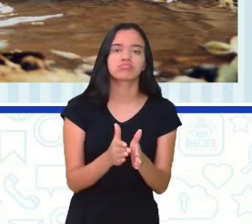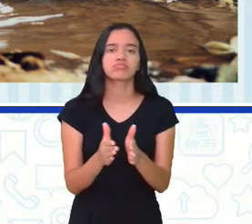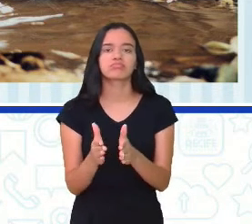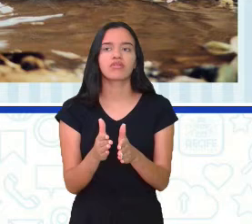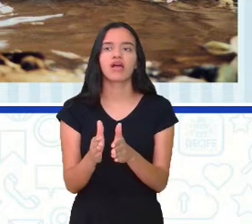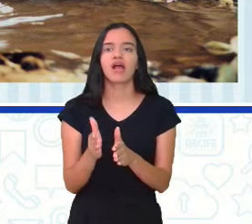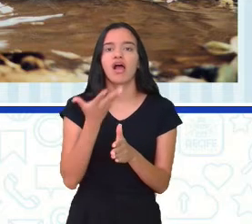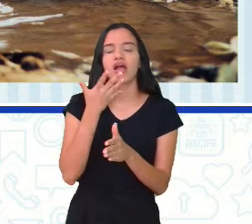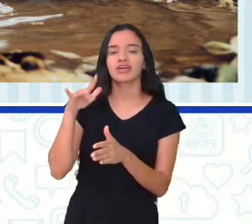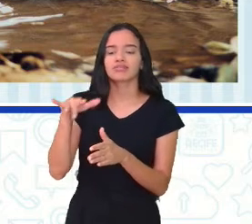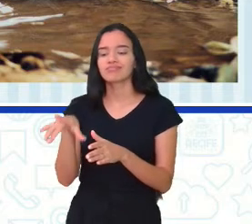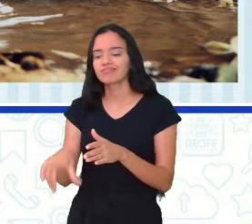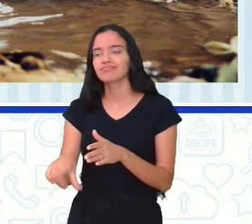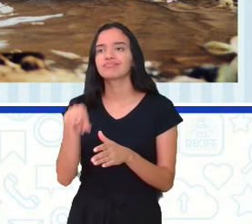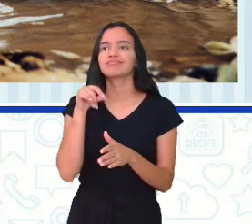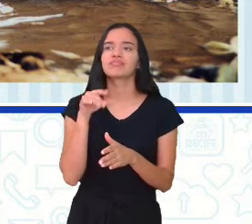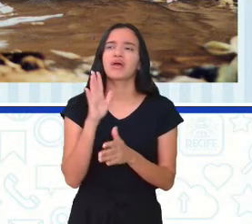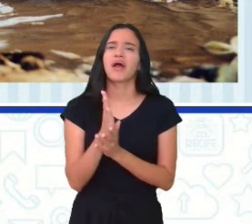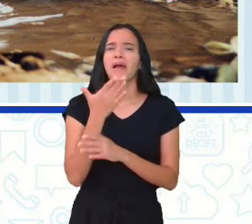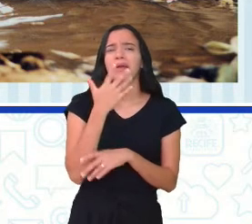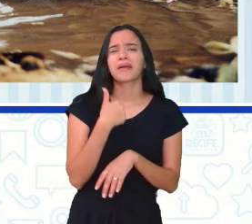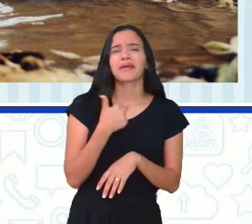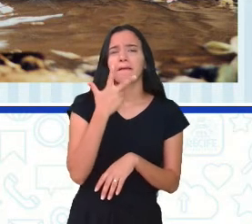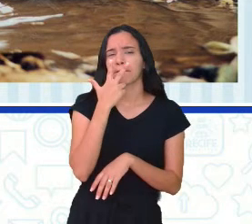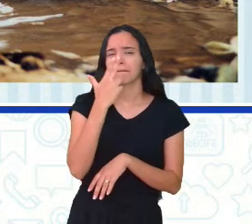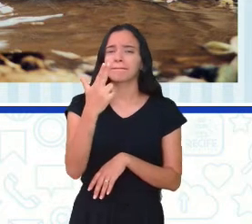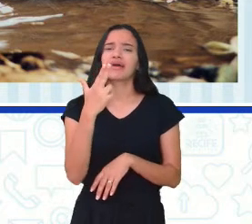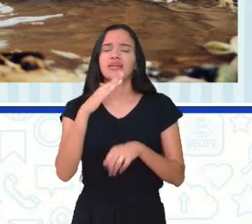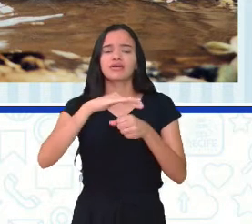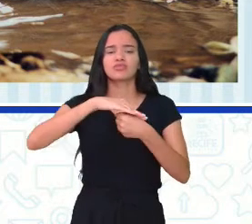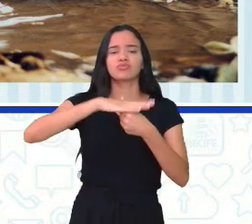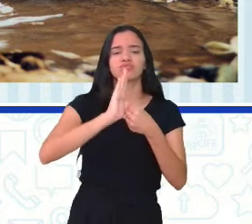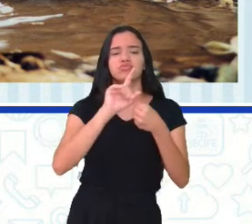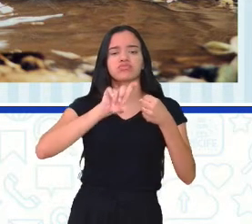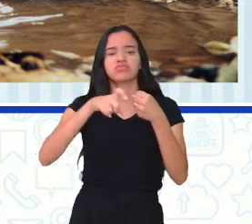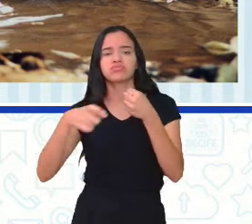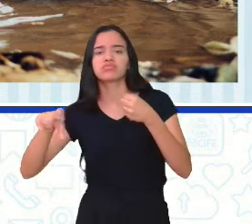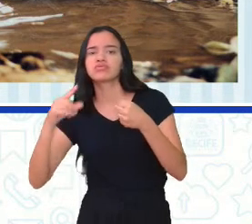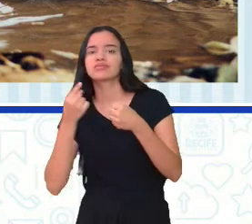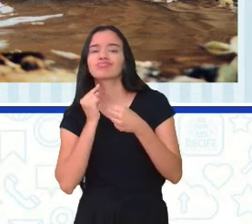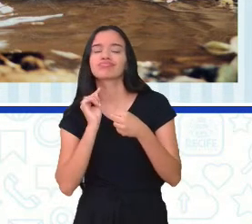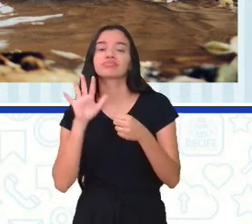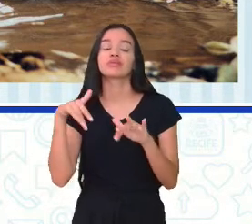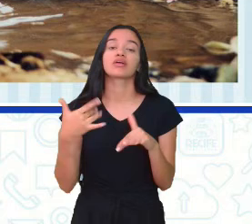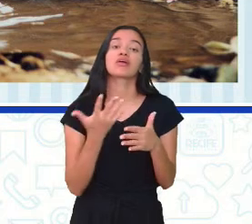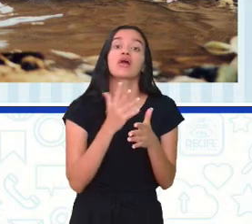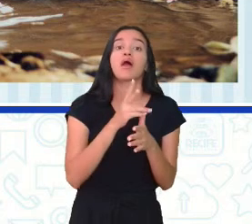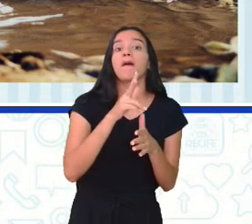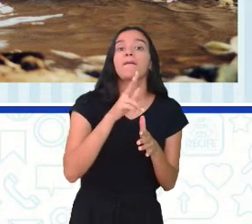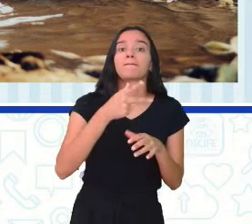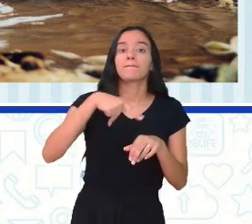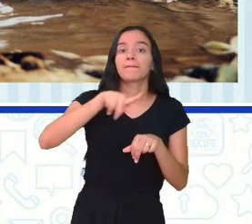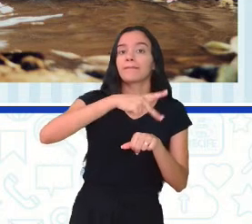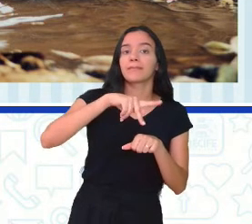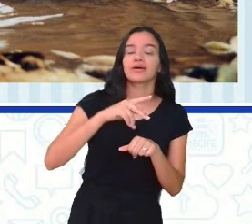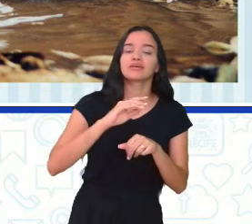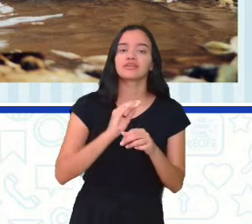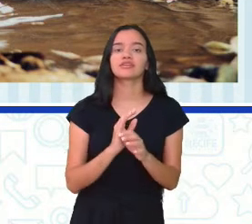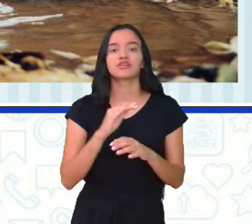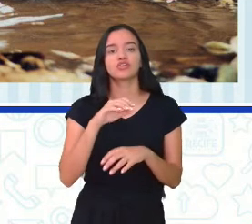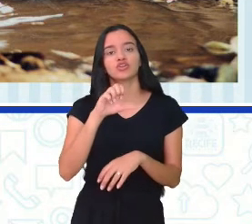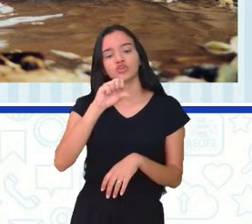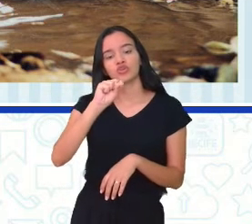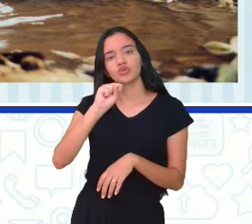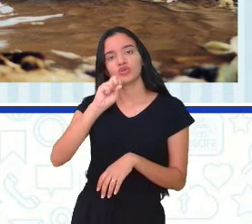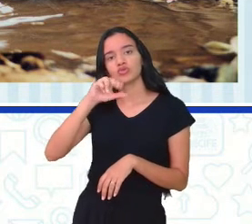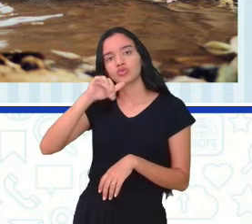mas tá com mais aparência de esgoto, né? Então, nos países subdesenvolvidos, né? E aí, o Brasil é